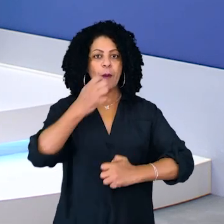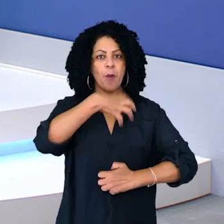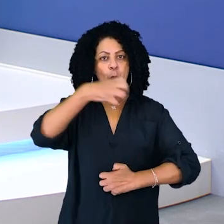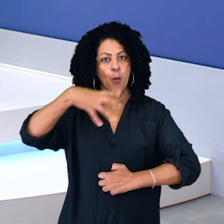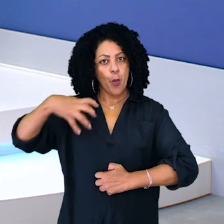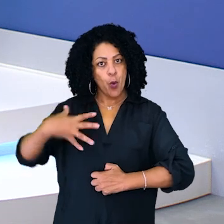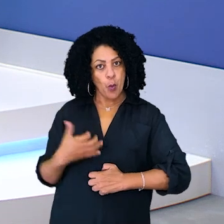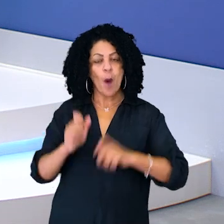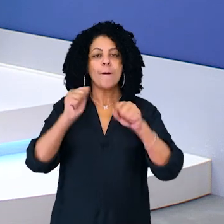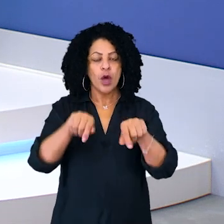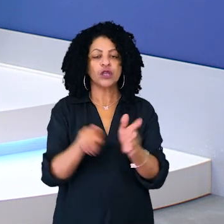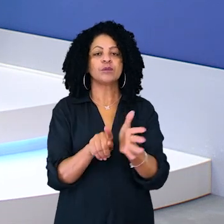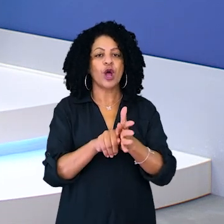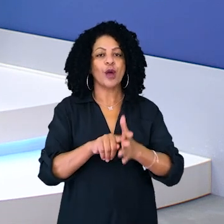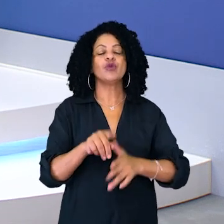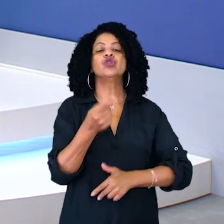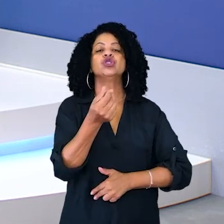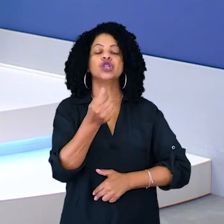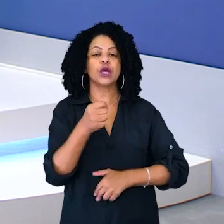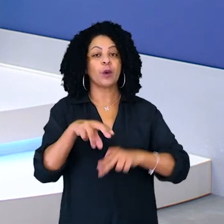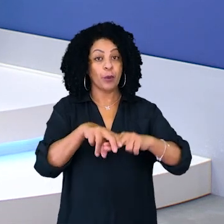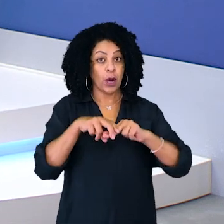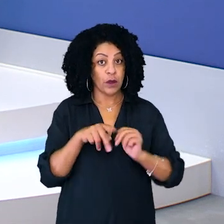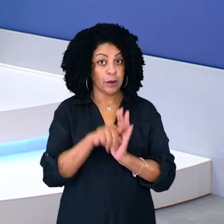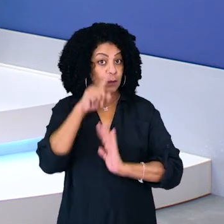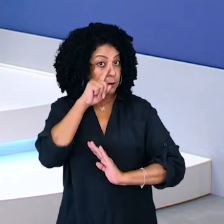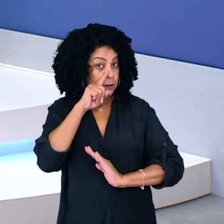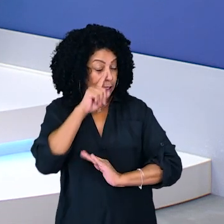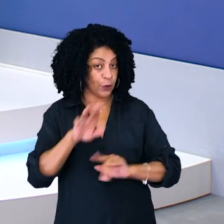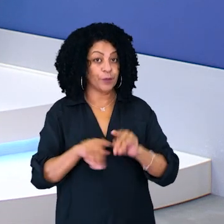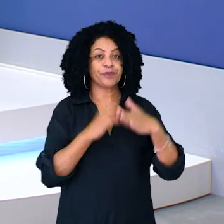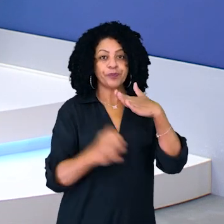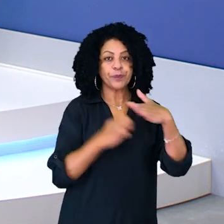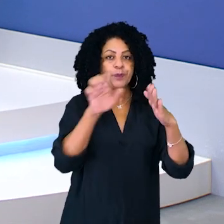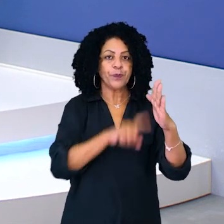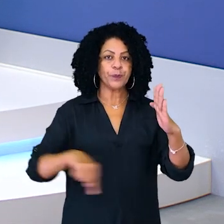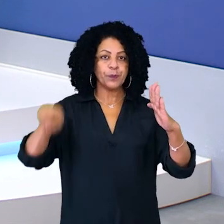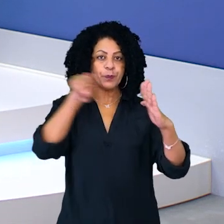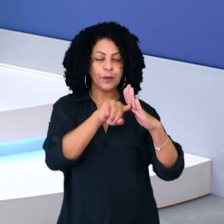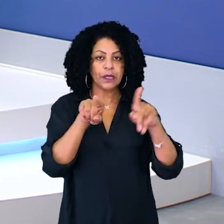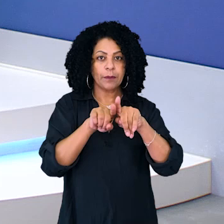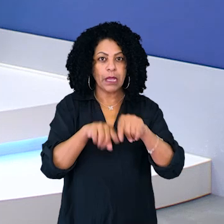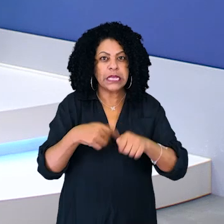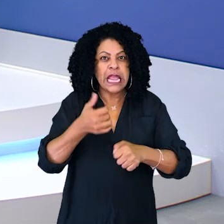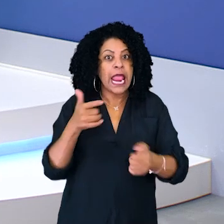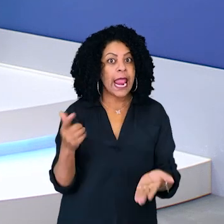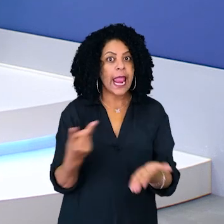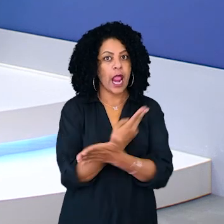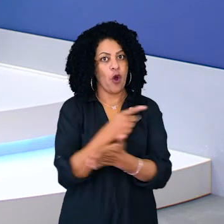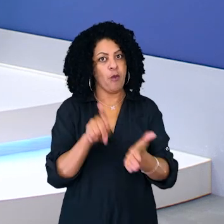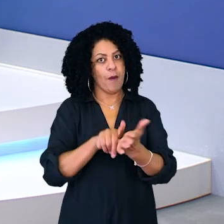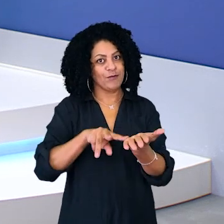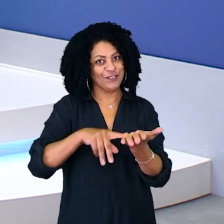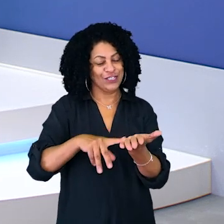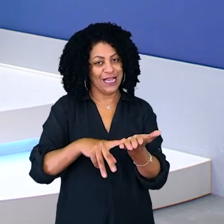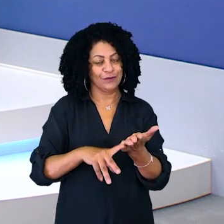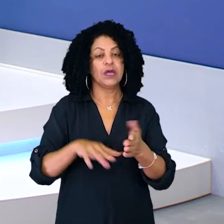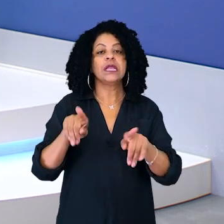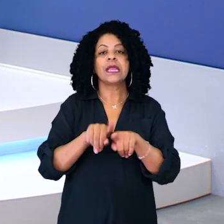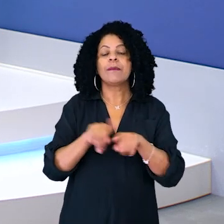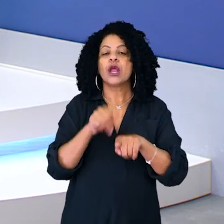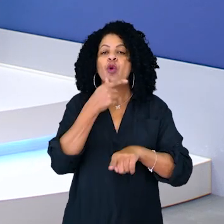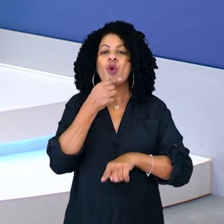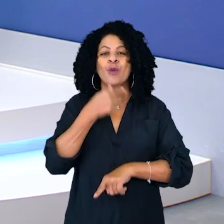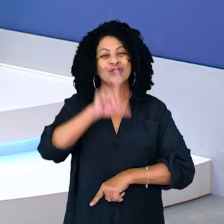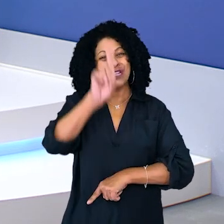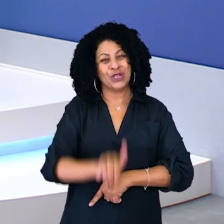de raio-x tem direito ao adicional de periculosidade. Fábrica de pneus é condenada por adotar conduta antissindical. Ex-diretor